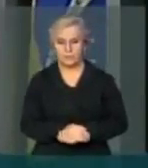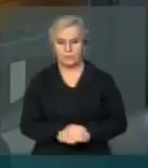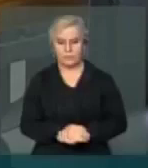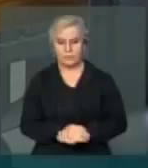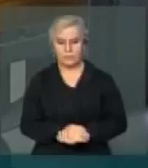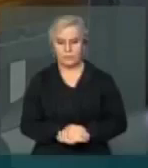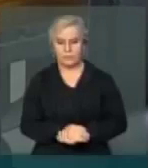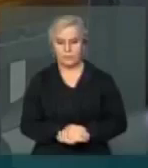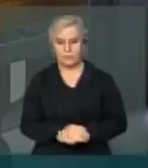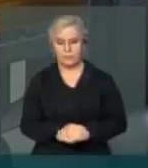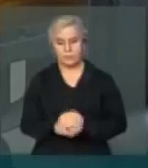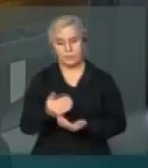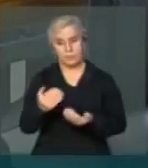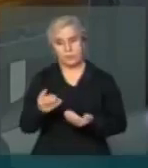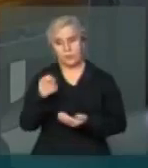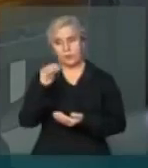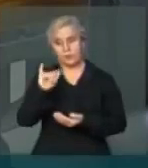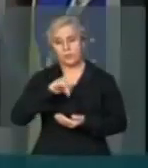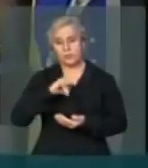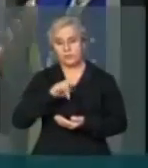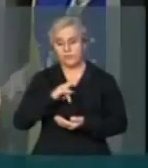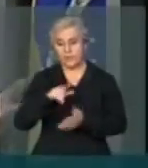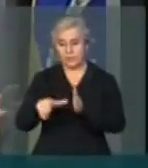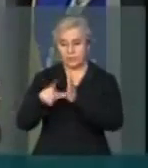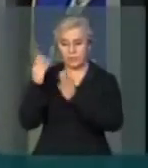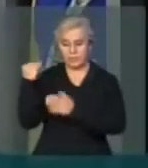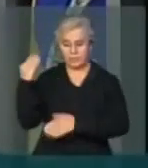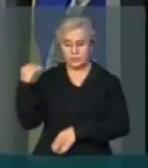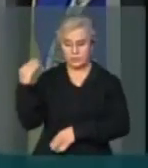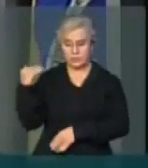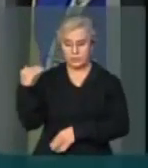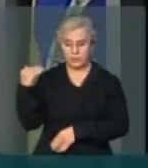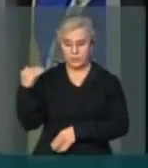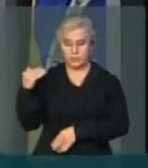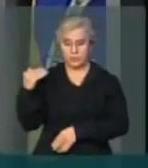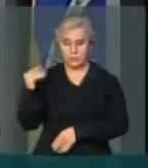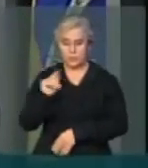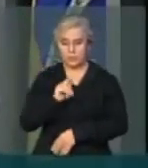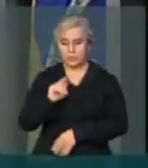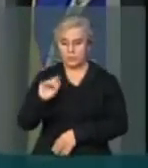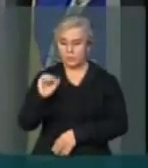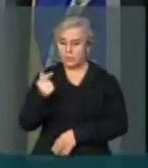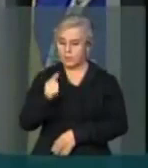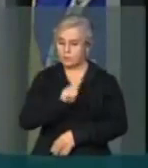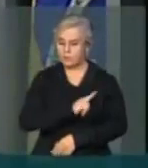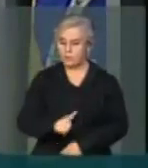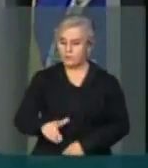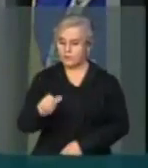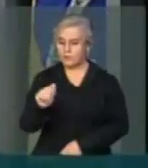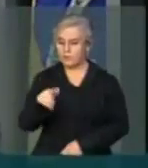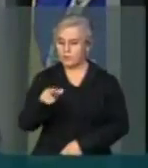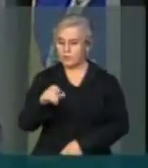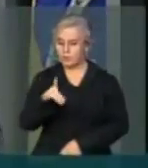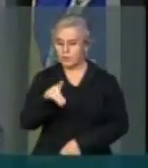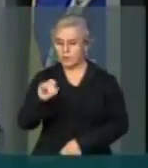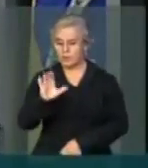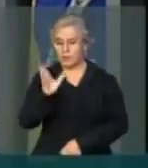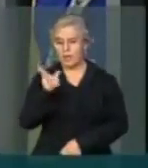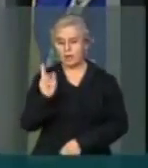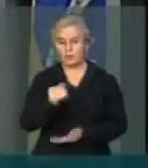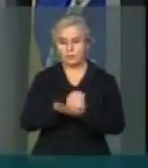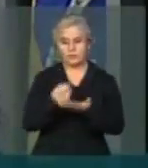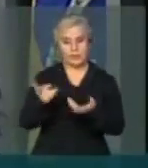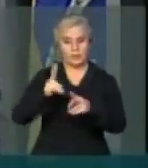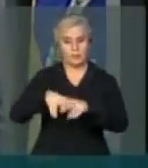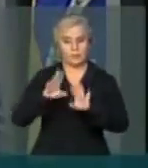Né? O Agnello hoje está andando de Ferrari em Miami, rindo da cara dos brasileiros.